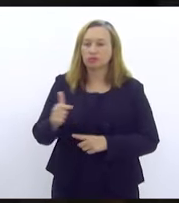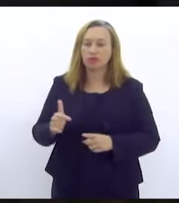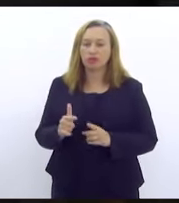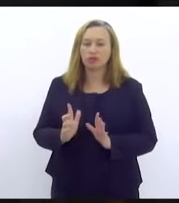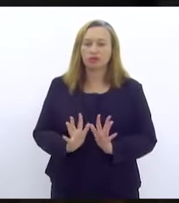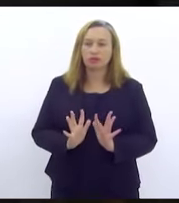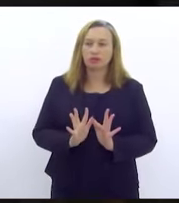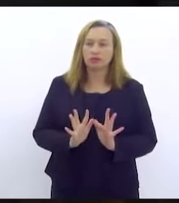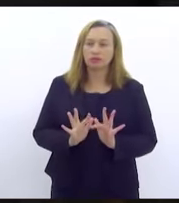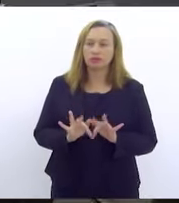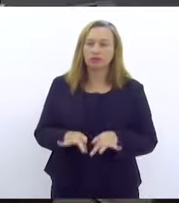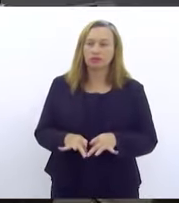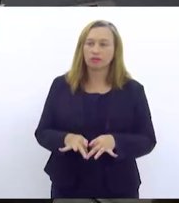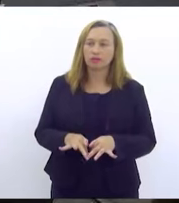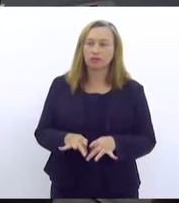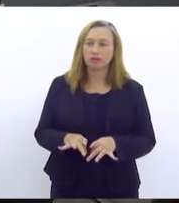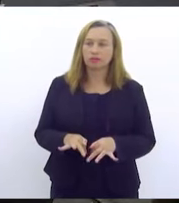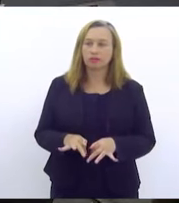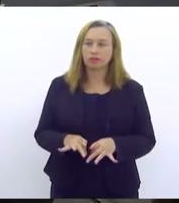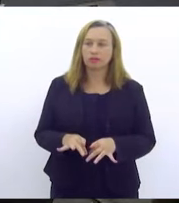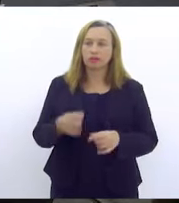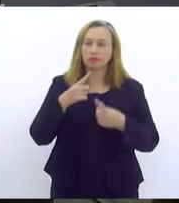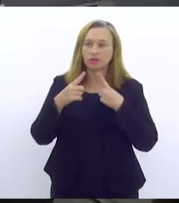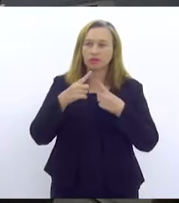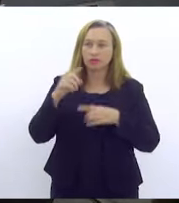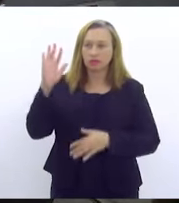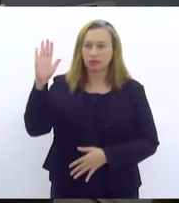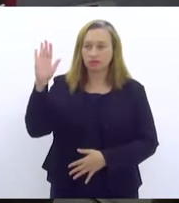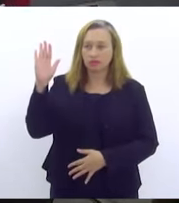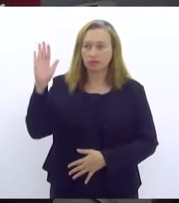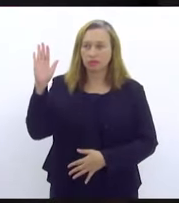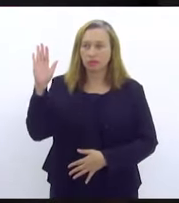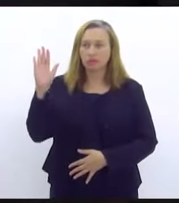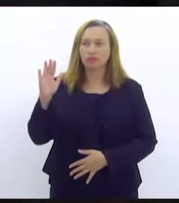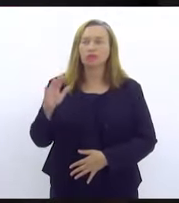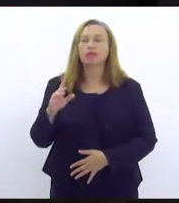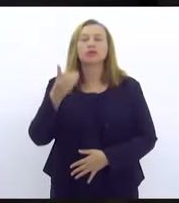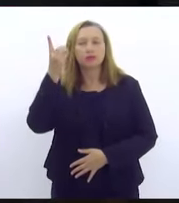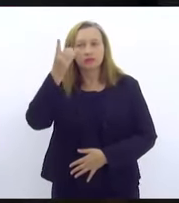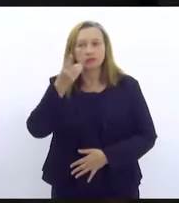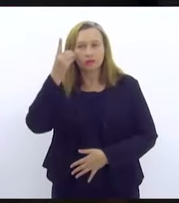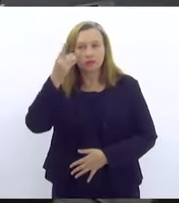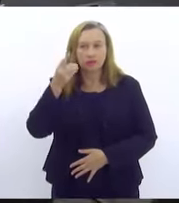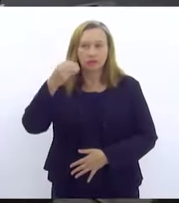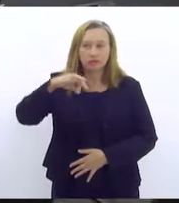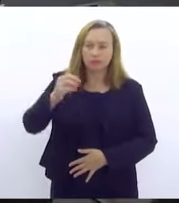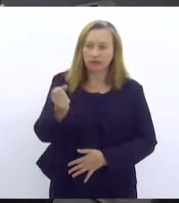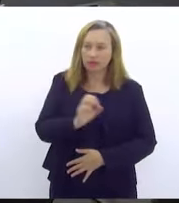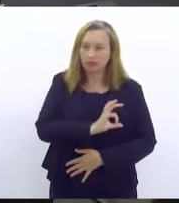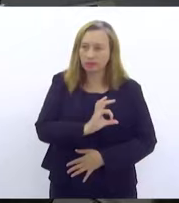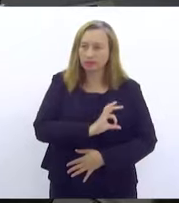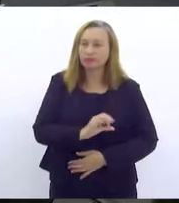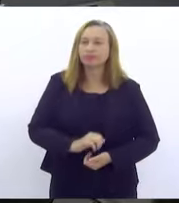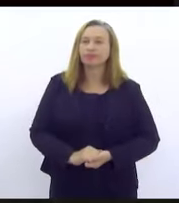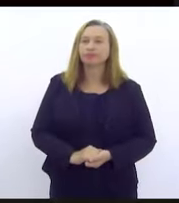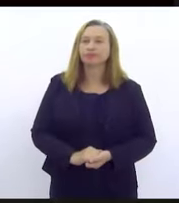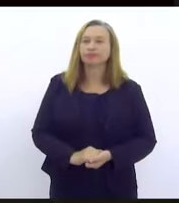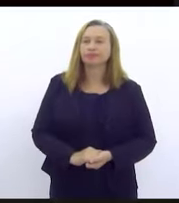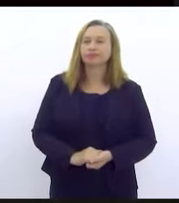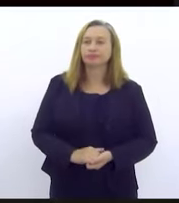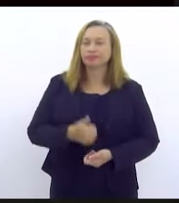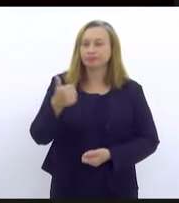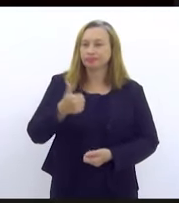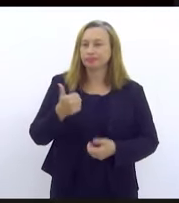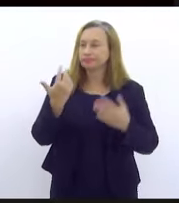discutir. Presidente, Marta Rocha para discutir, rapidamente. Para discutir, a deputada Marta Rocha. Em primeiro